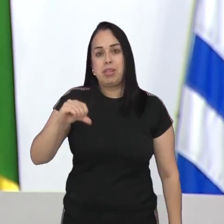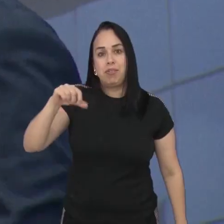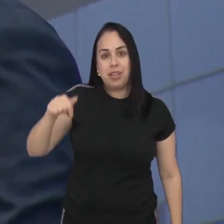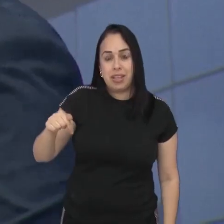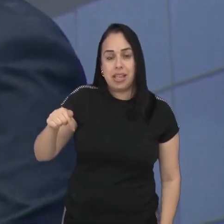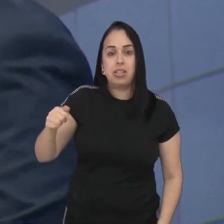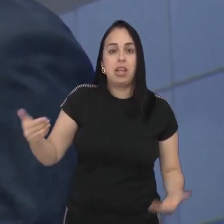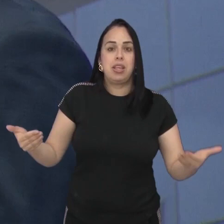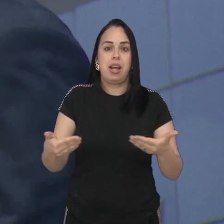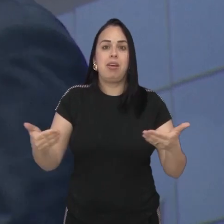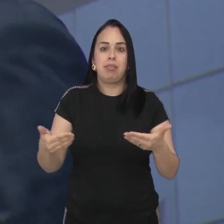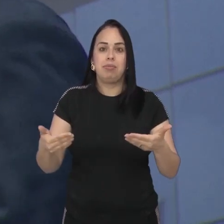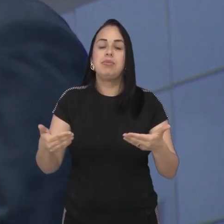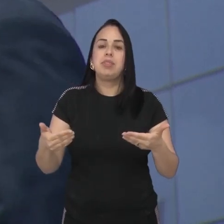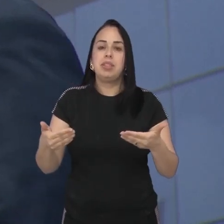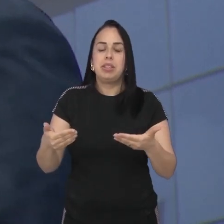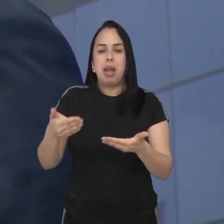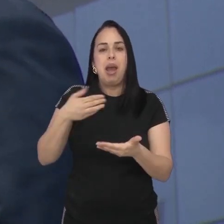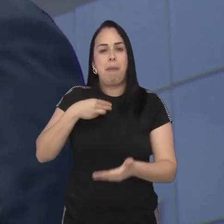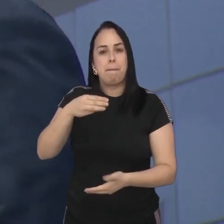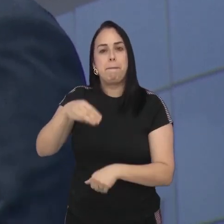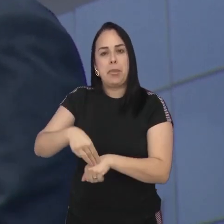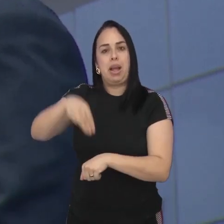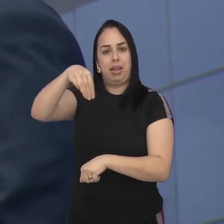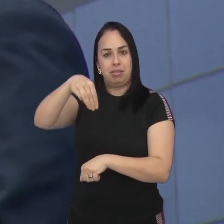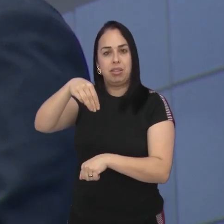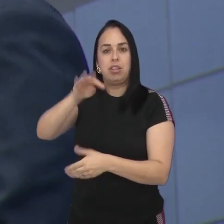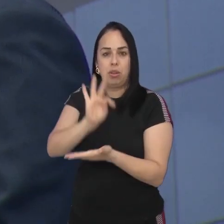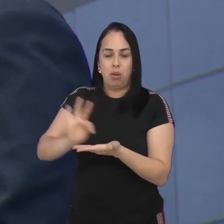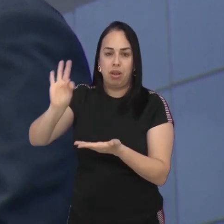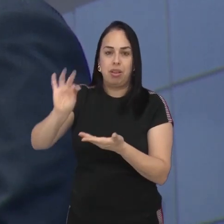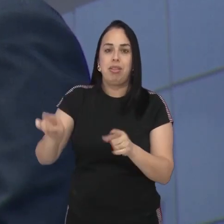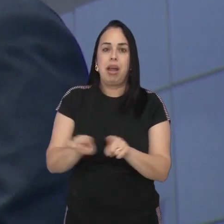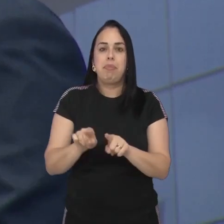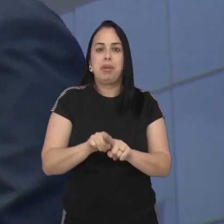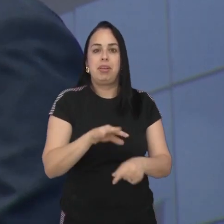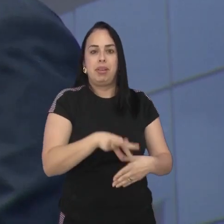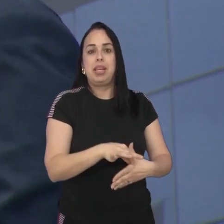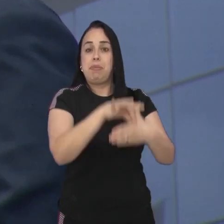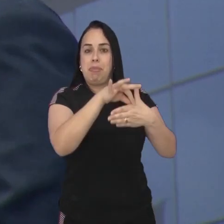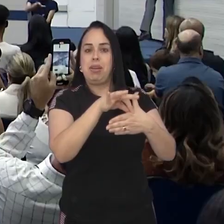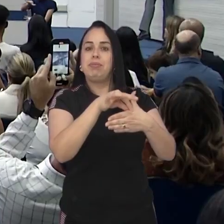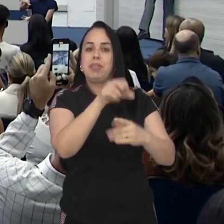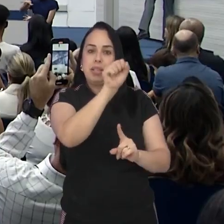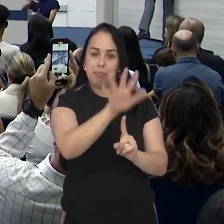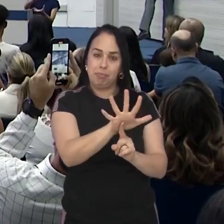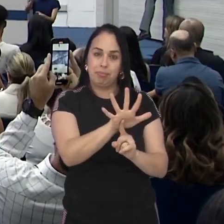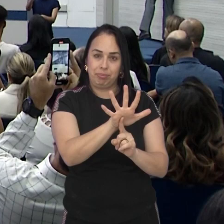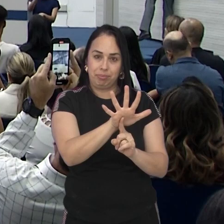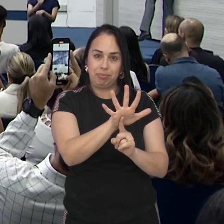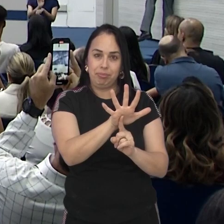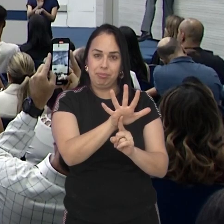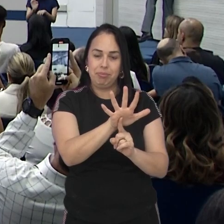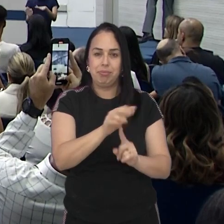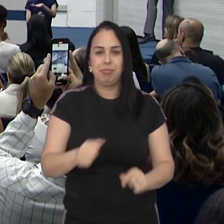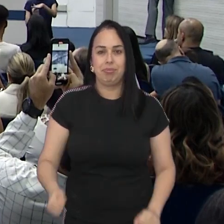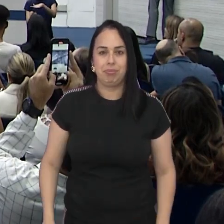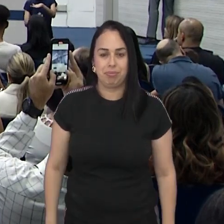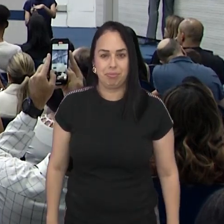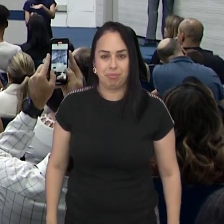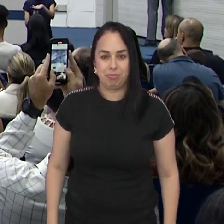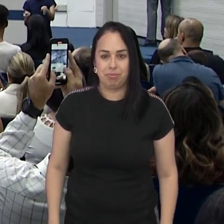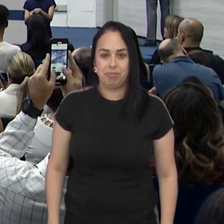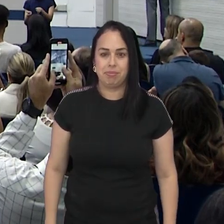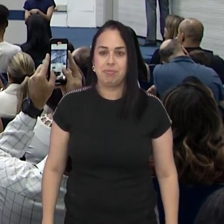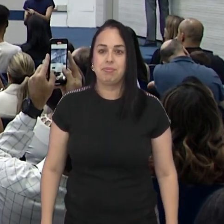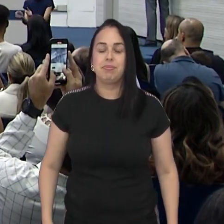1997. Atualmente é mestre em teologia e ministro titular da ABAGE, a primeira igreja batista do